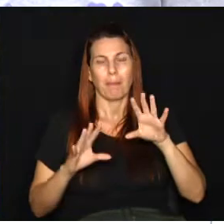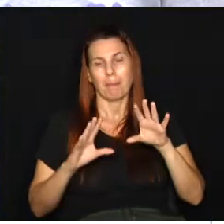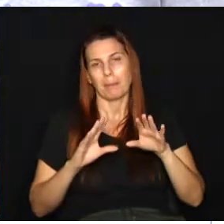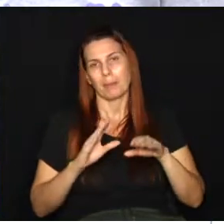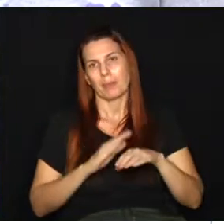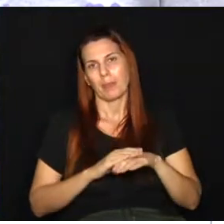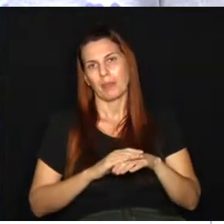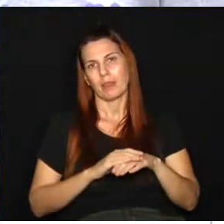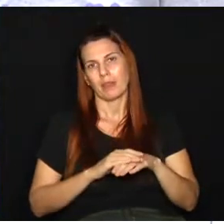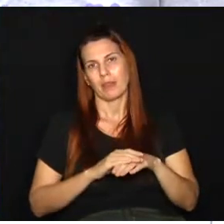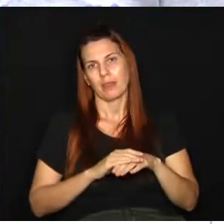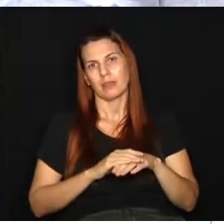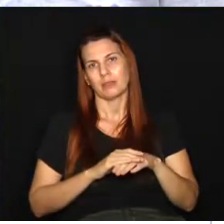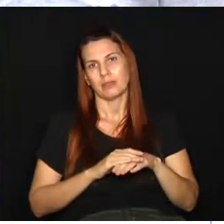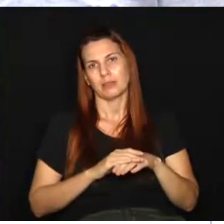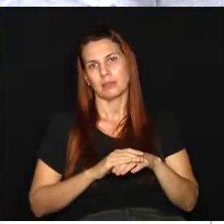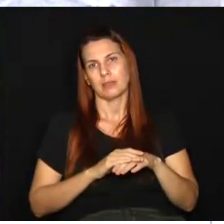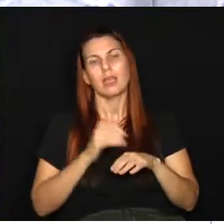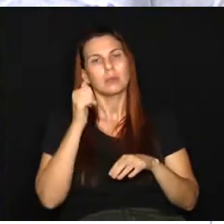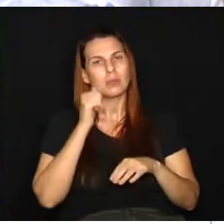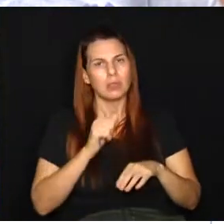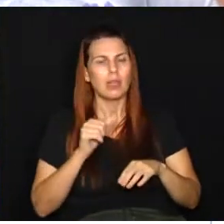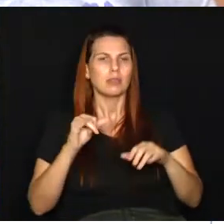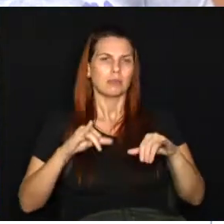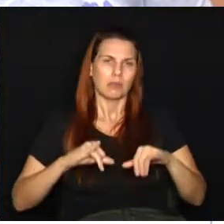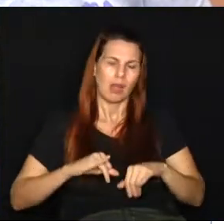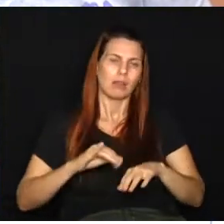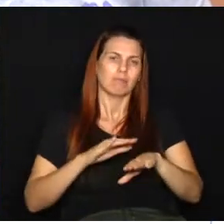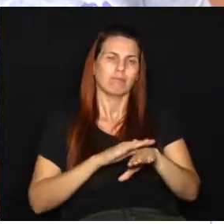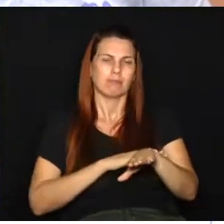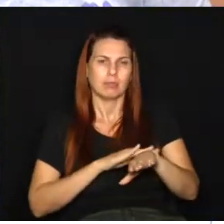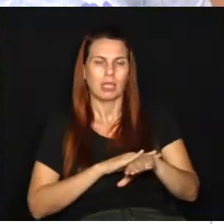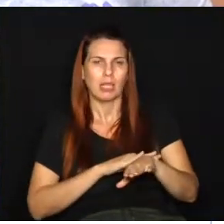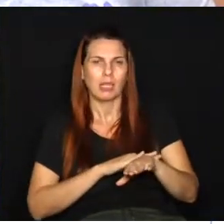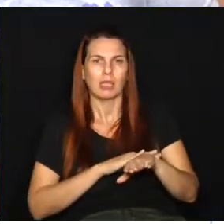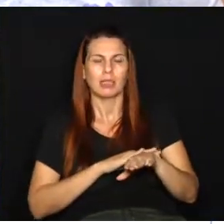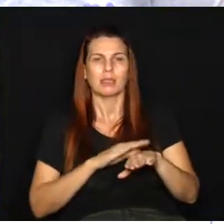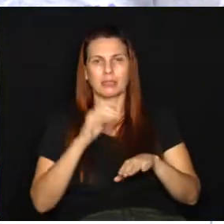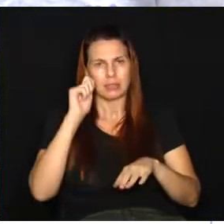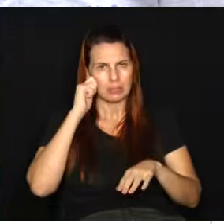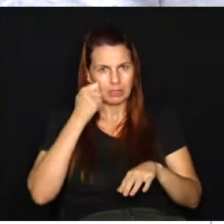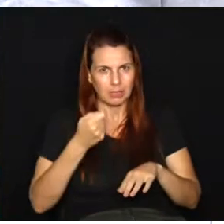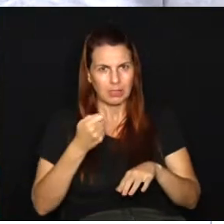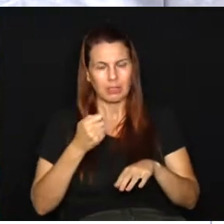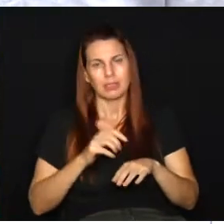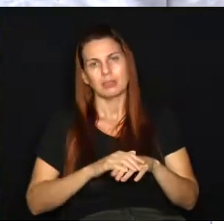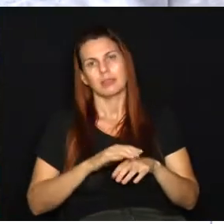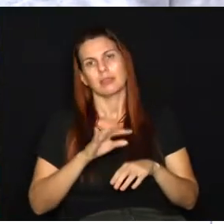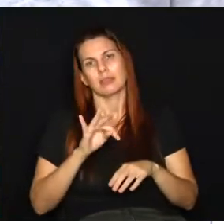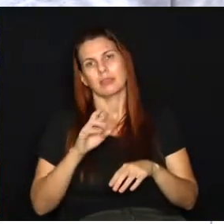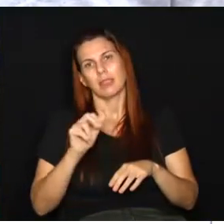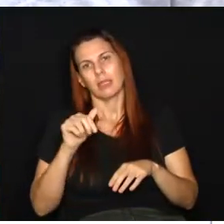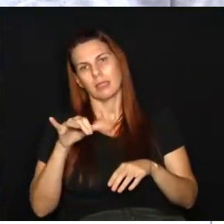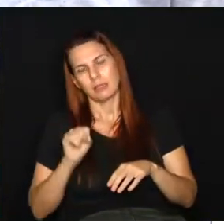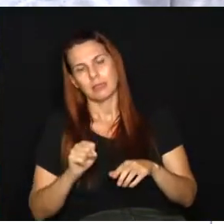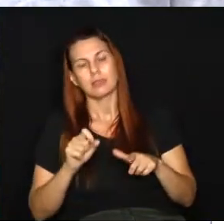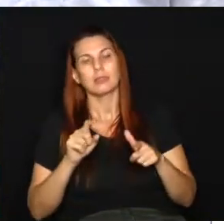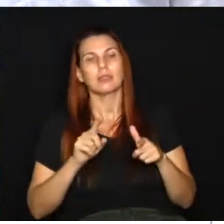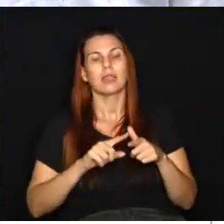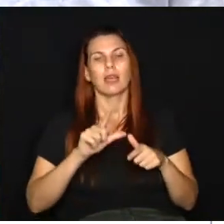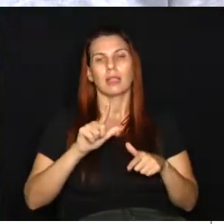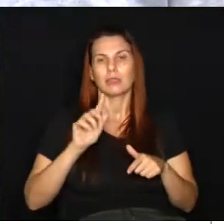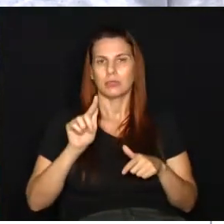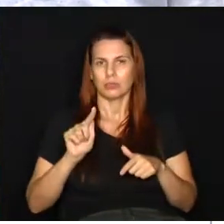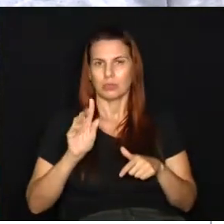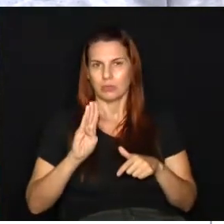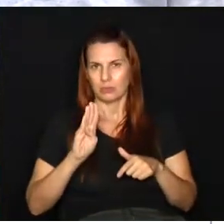né, no lado mais fraco ainda da corda, as mulheres negras, as mulheres trans, LGBTs, e a gente sabe muito bem como isso funciona na prática. E